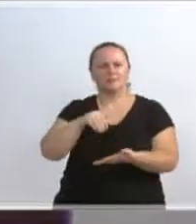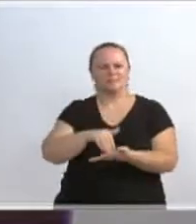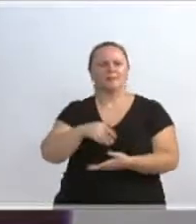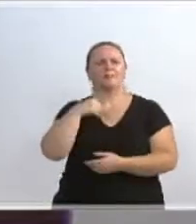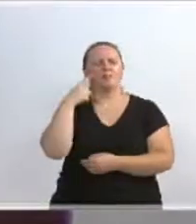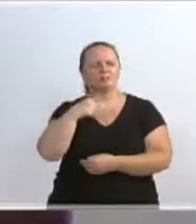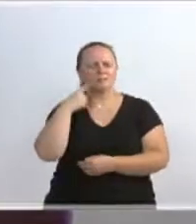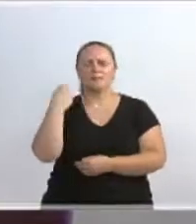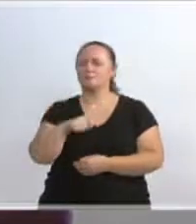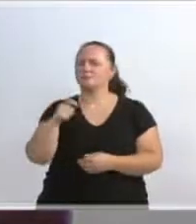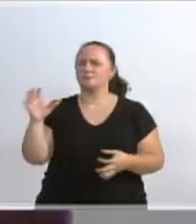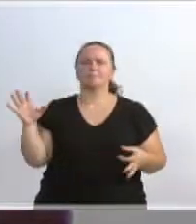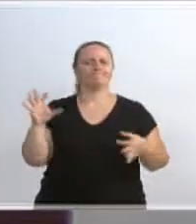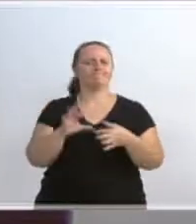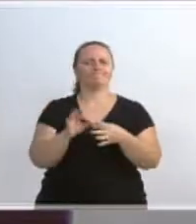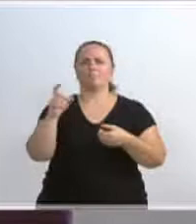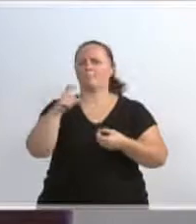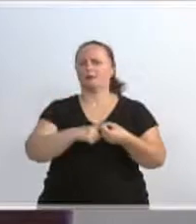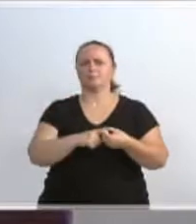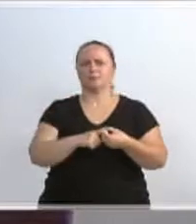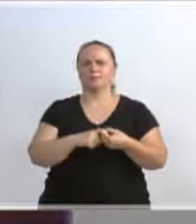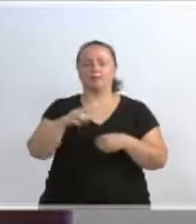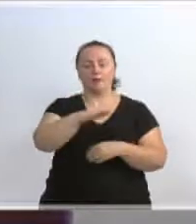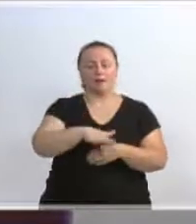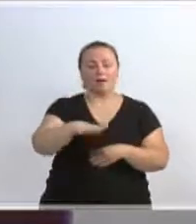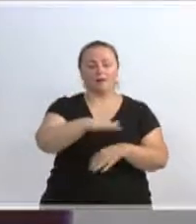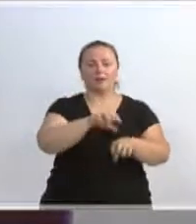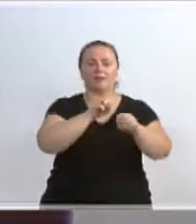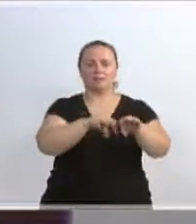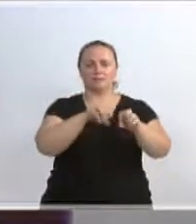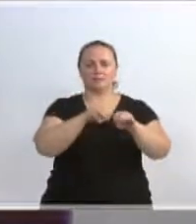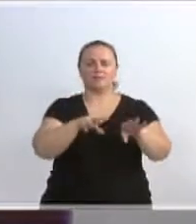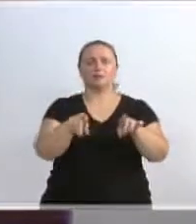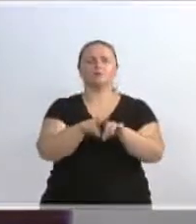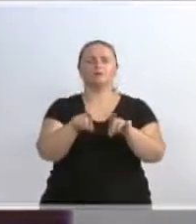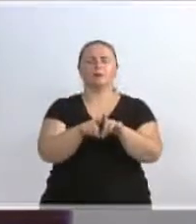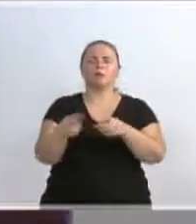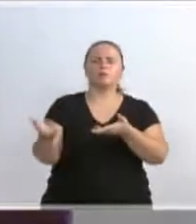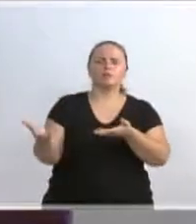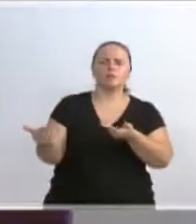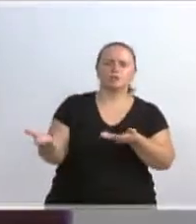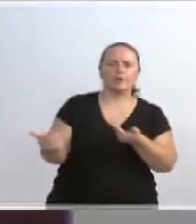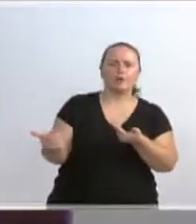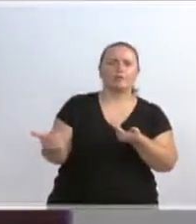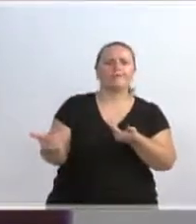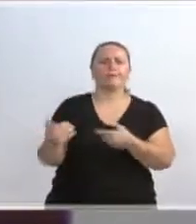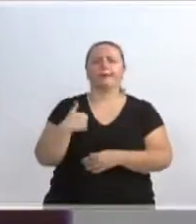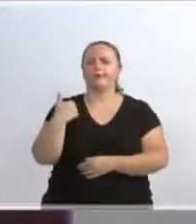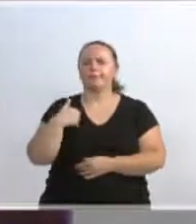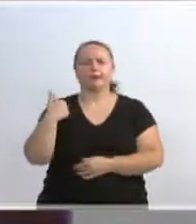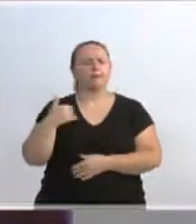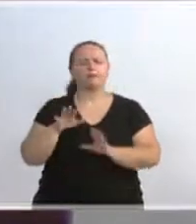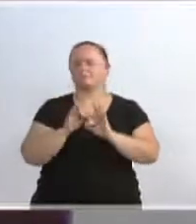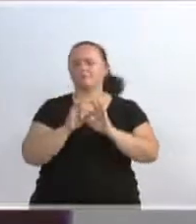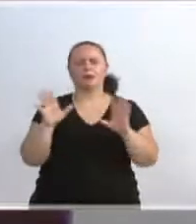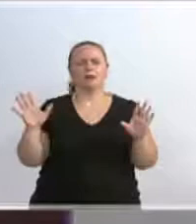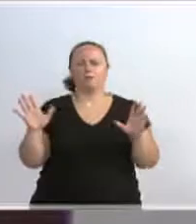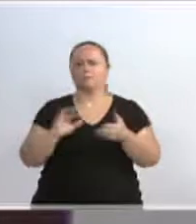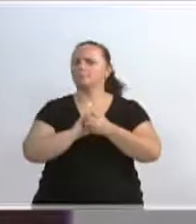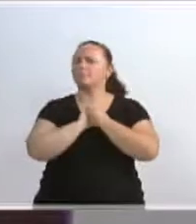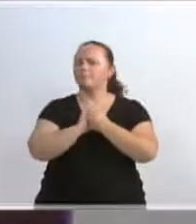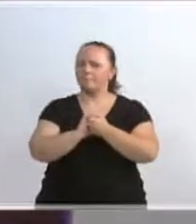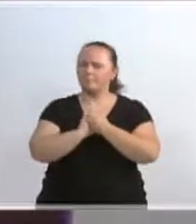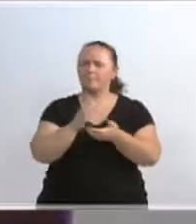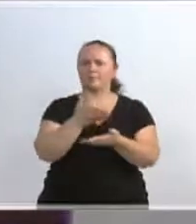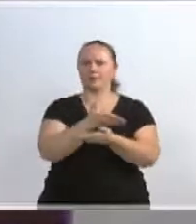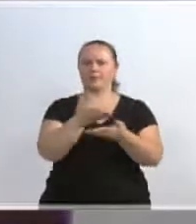tem que se fazer parceria e o ensino não só na juventude, mas é bom em qualquer estágio, viu, meu amigo Alba? Parabéns a todos. E, com certeza,